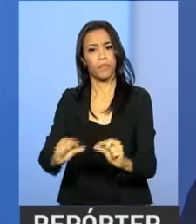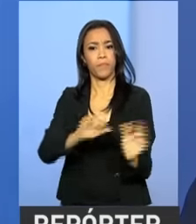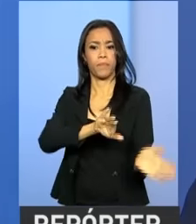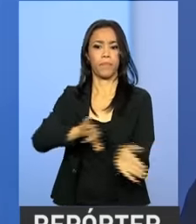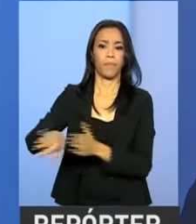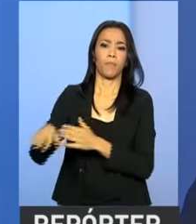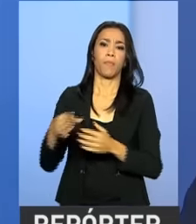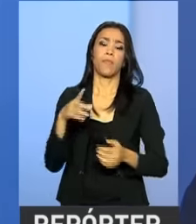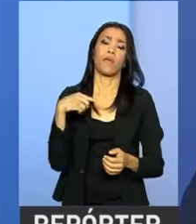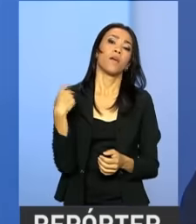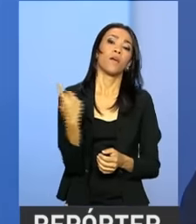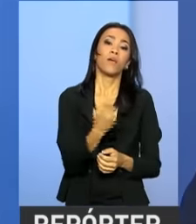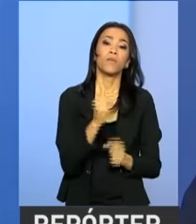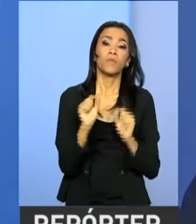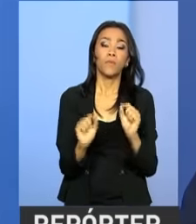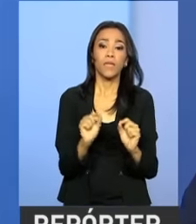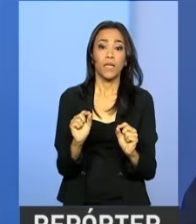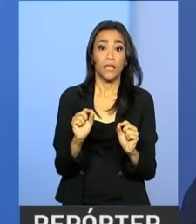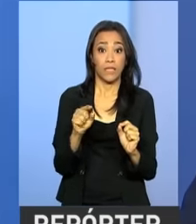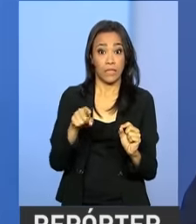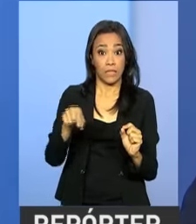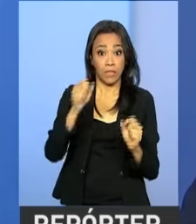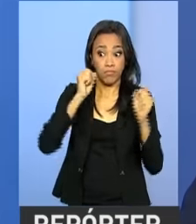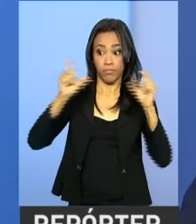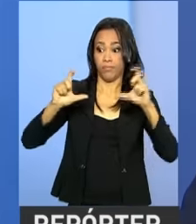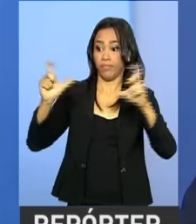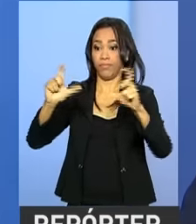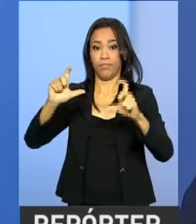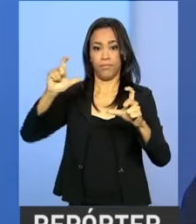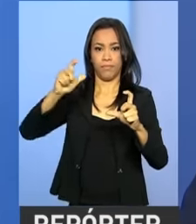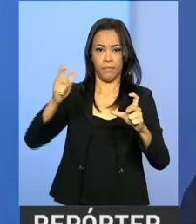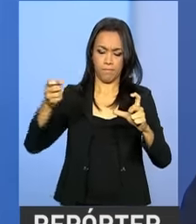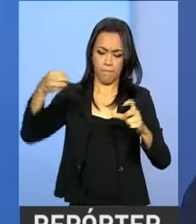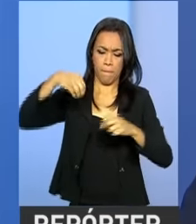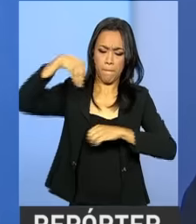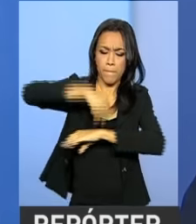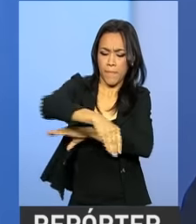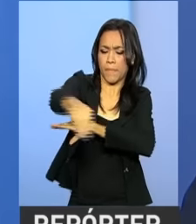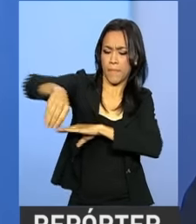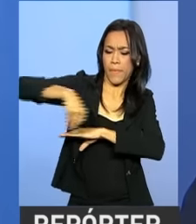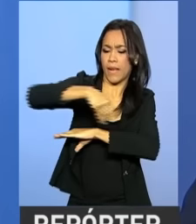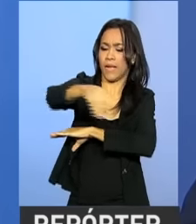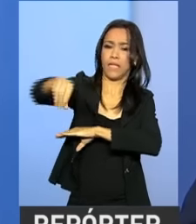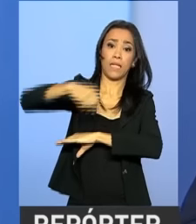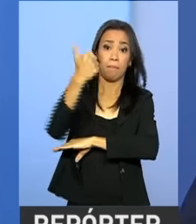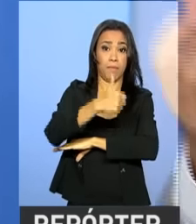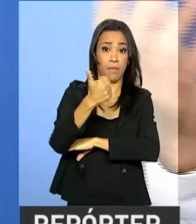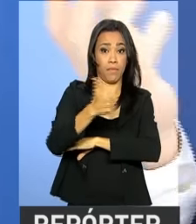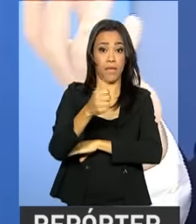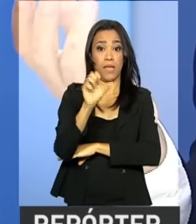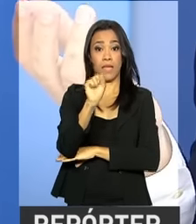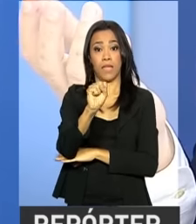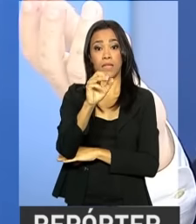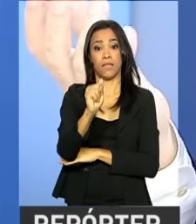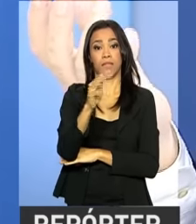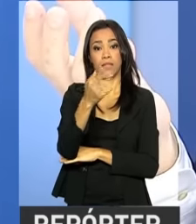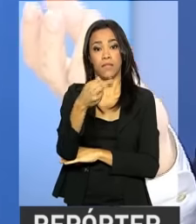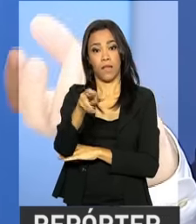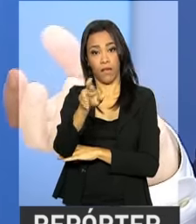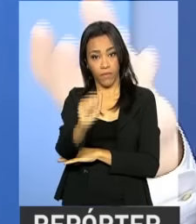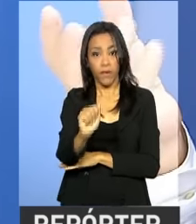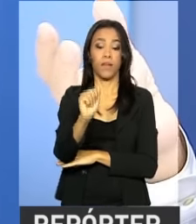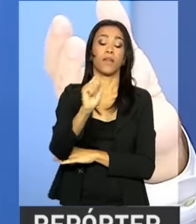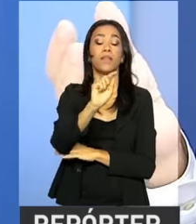fazer com que os produtores se entusiasme em plantar mais, né, um volume maior na primeira safra, e também criar